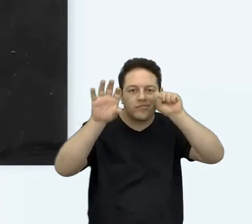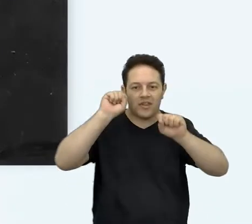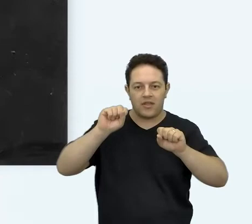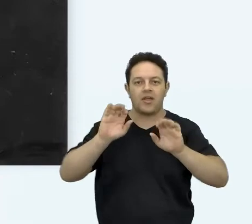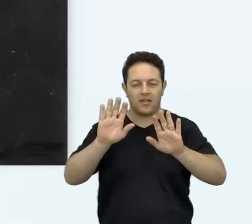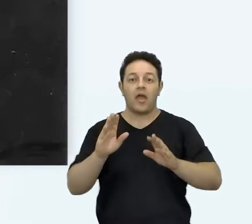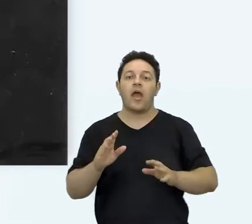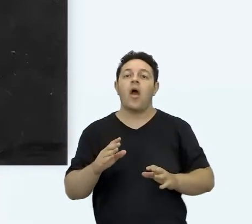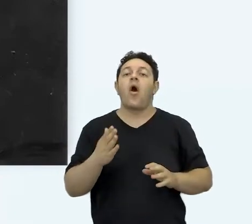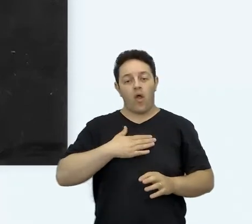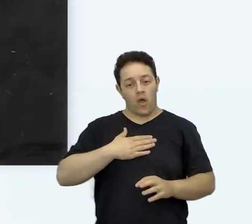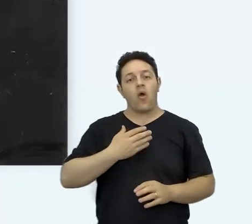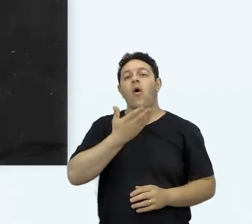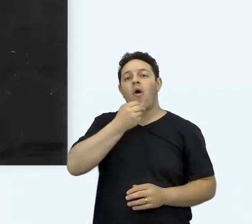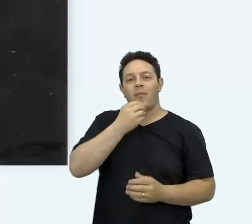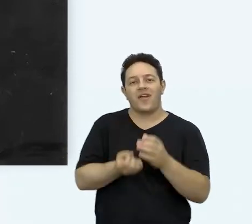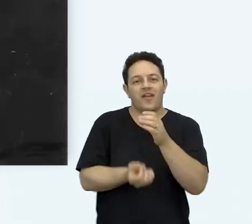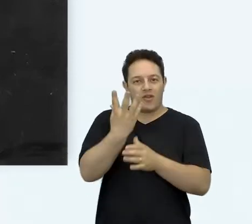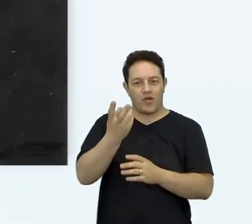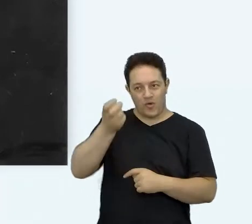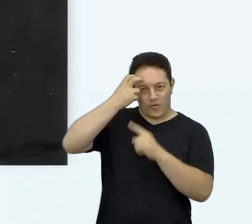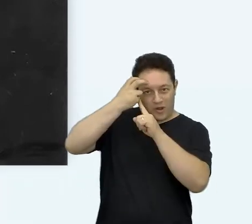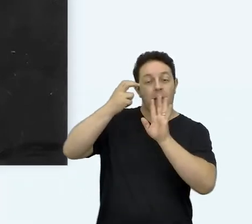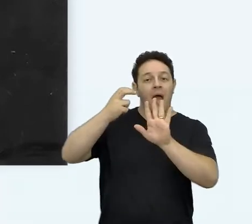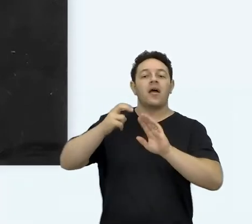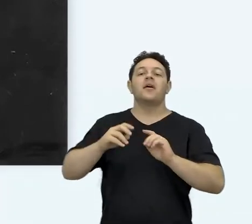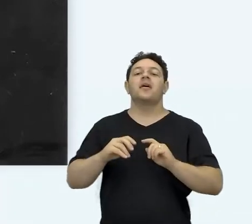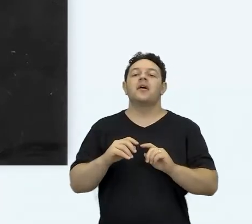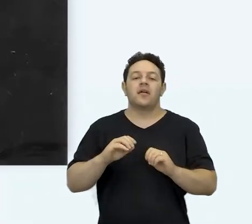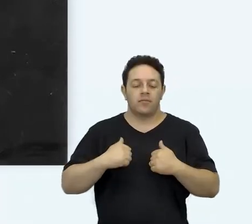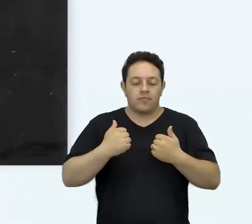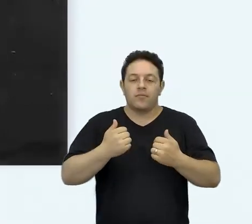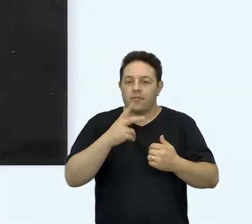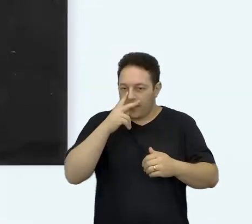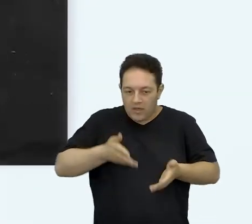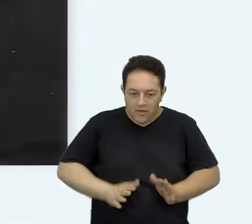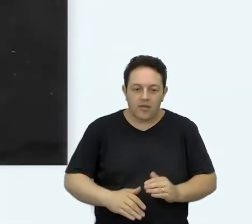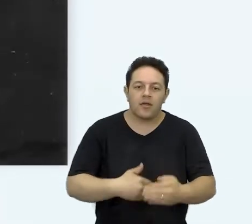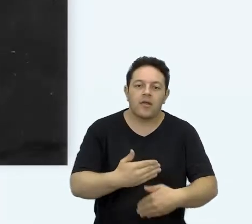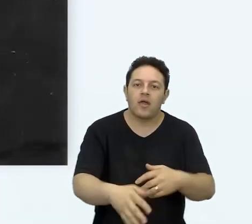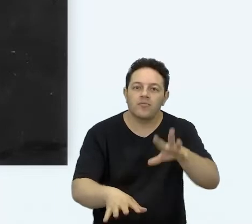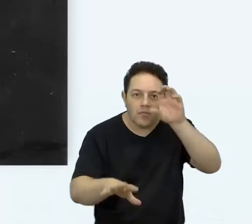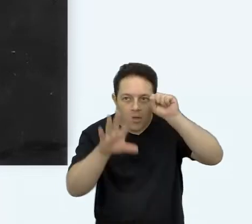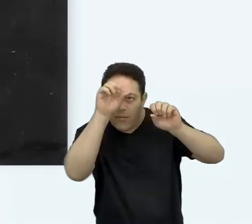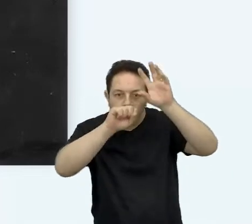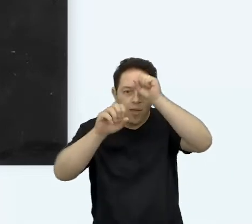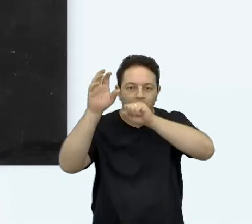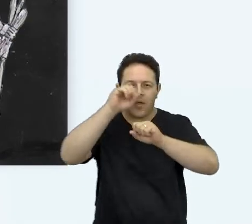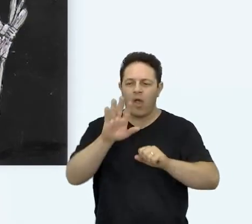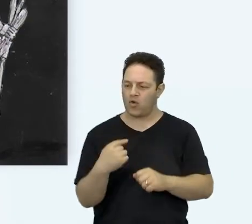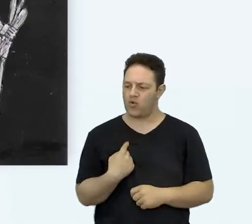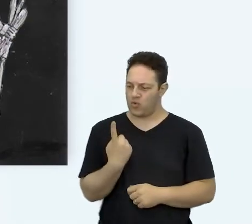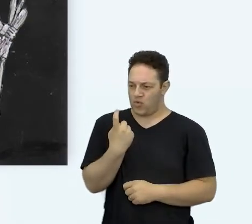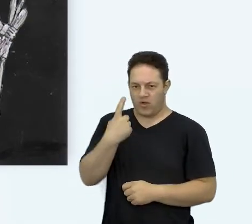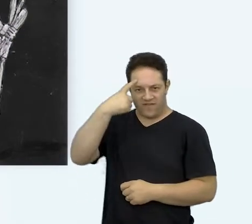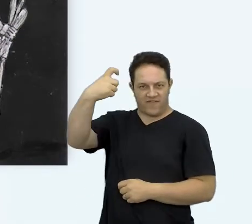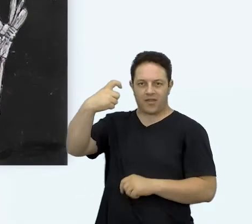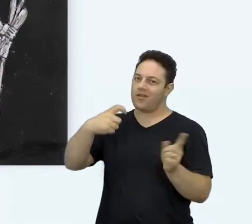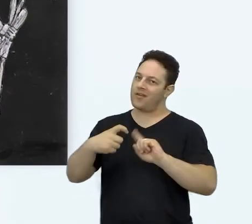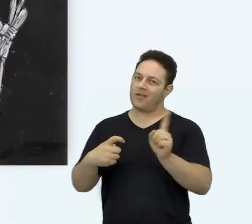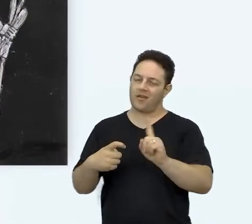ao homem, porque não foi feita pelos homens e mulheres individualmente, mas por grupos de pessoas. Existia antes de